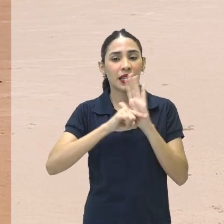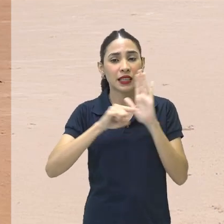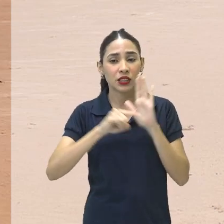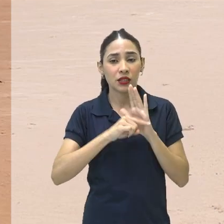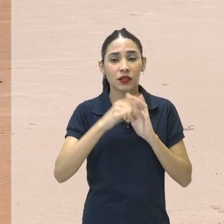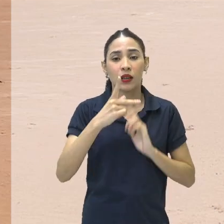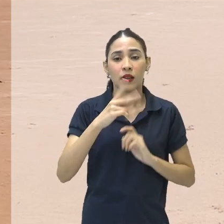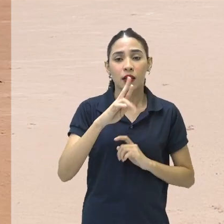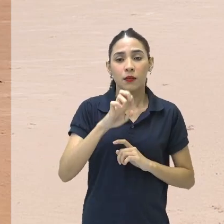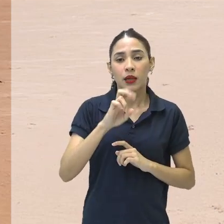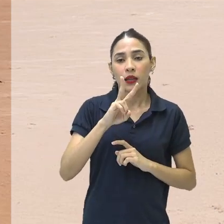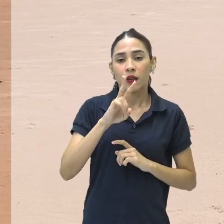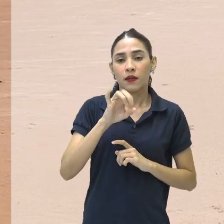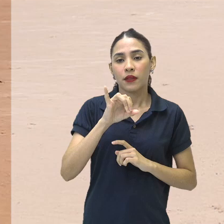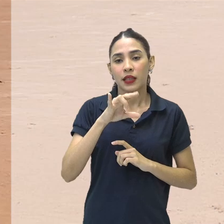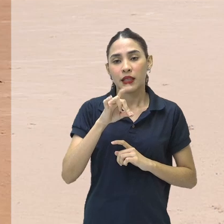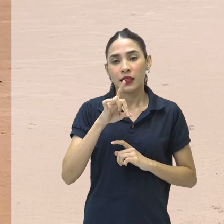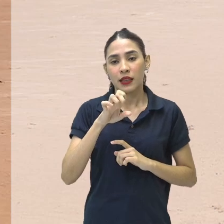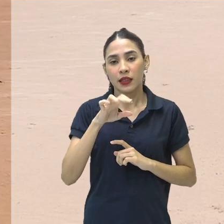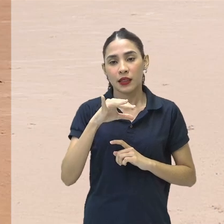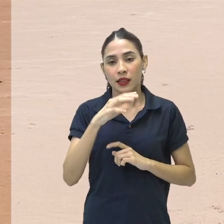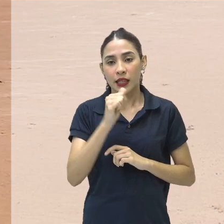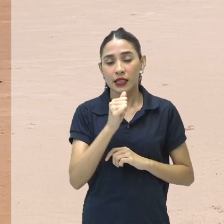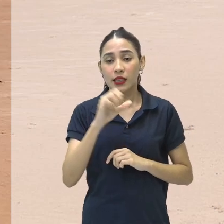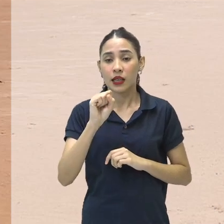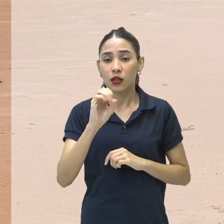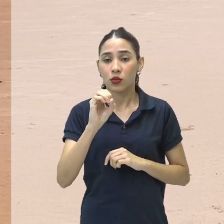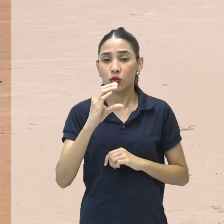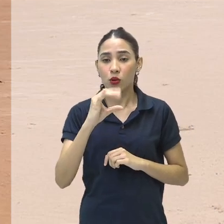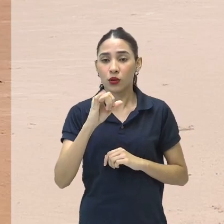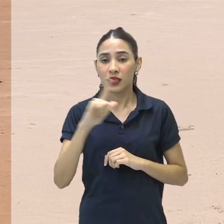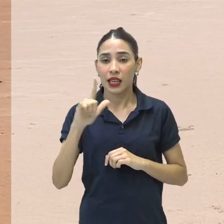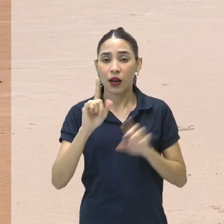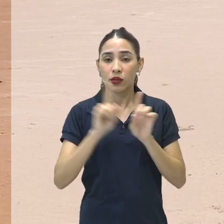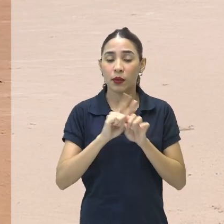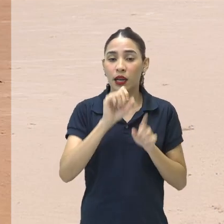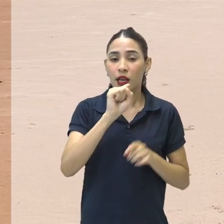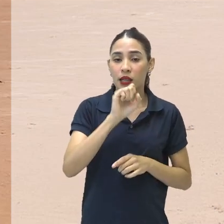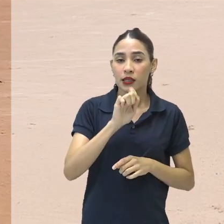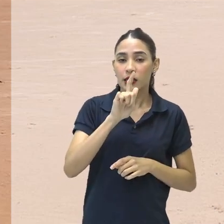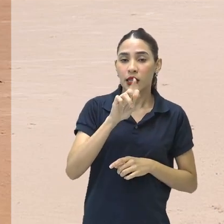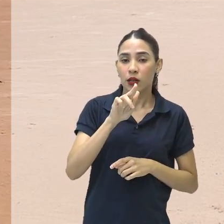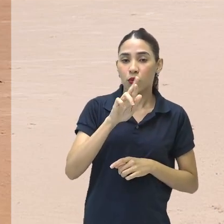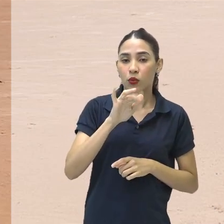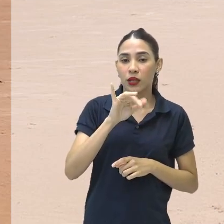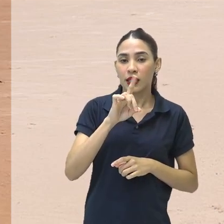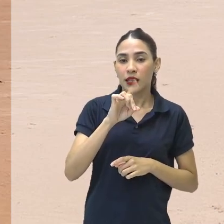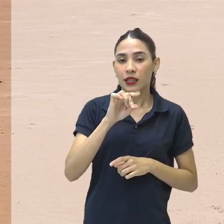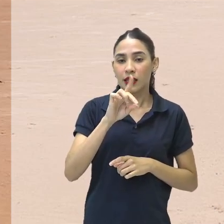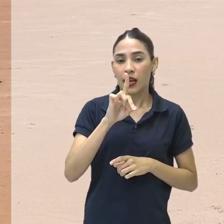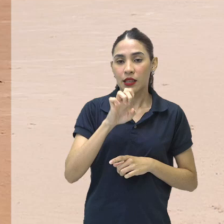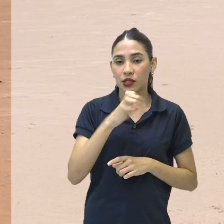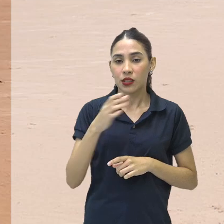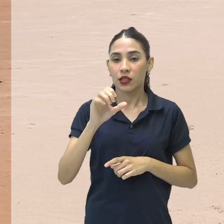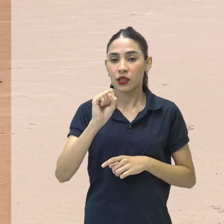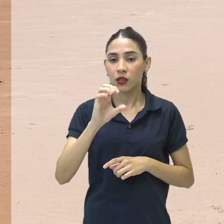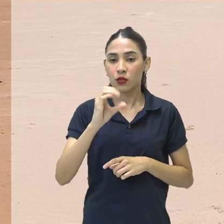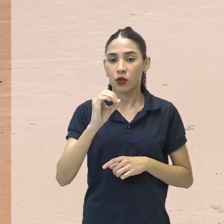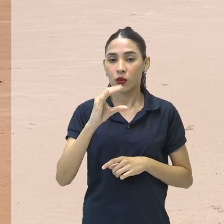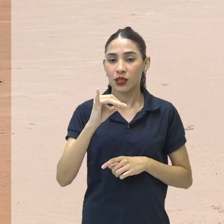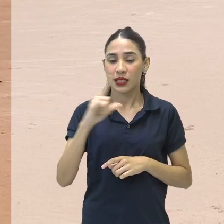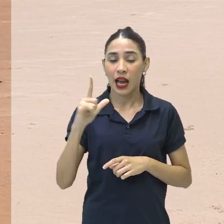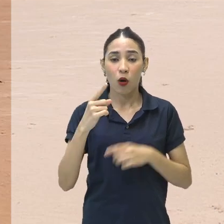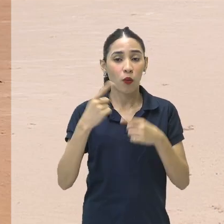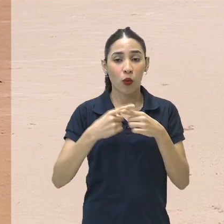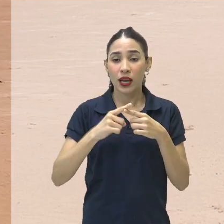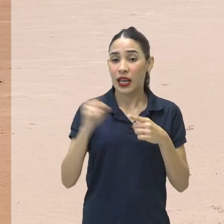previdência social e na seguridade social, uma vez que esse tipo de trabalho ele não contribui